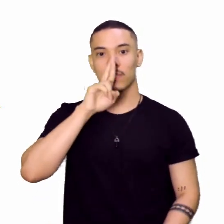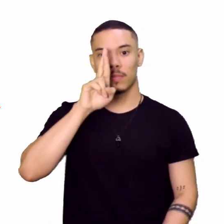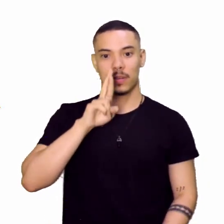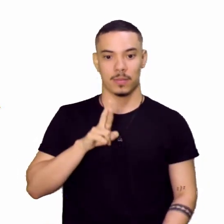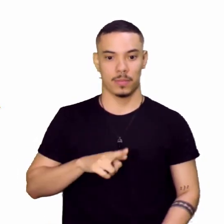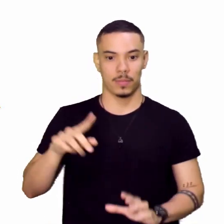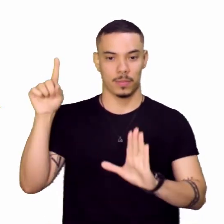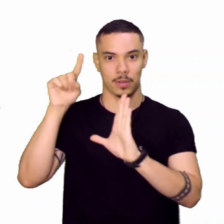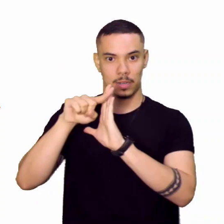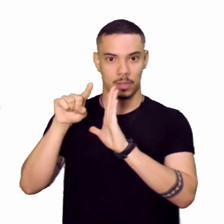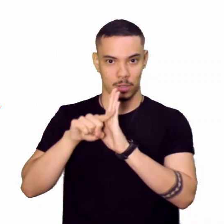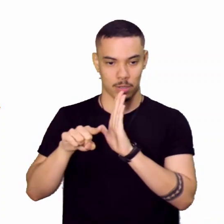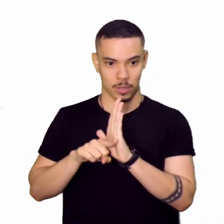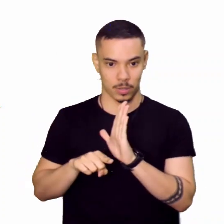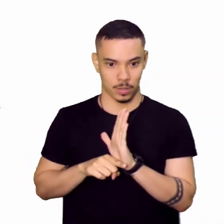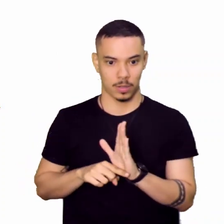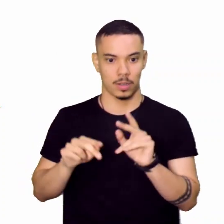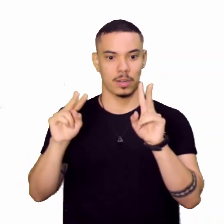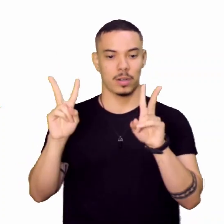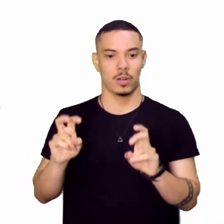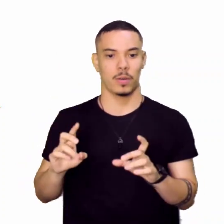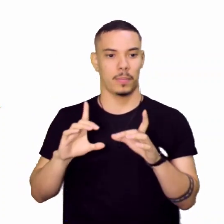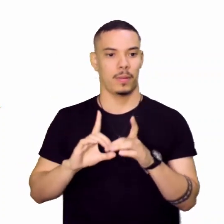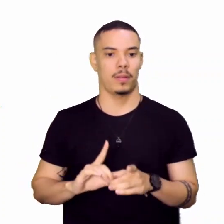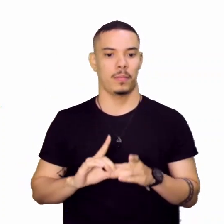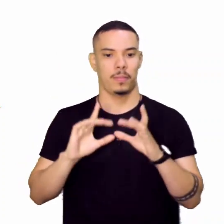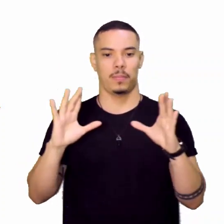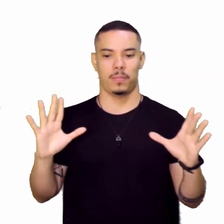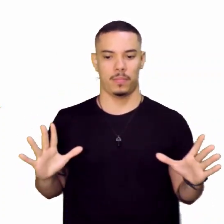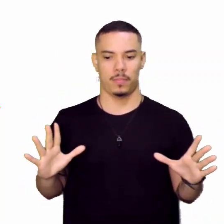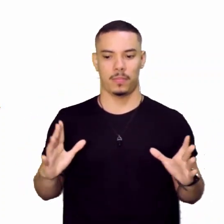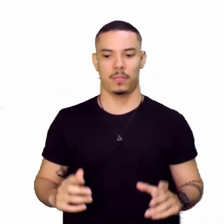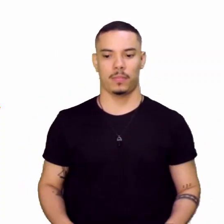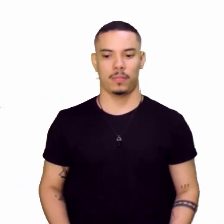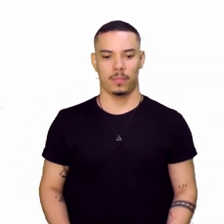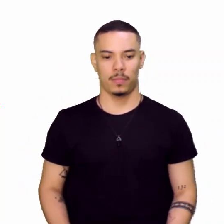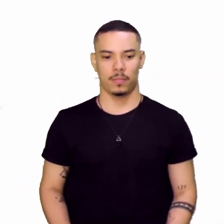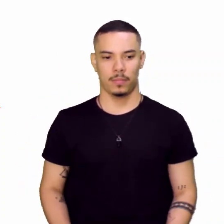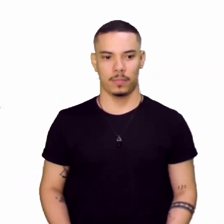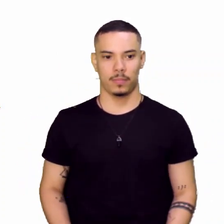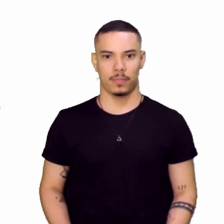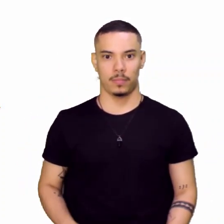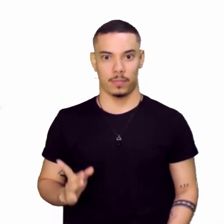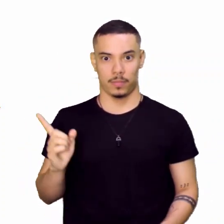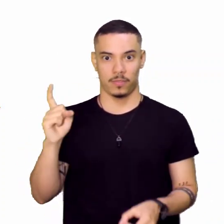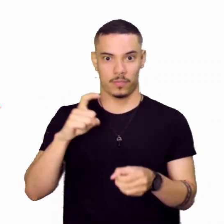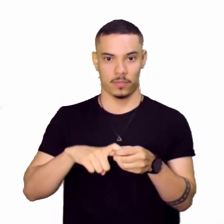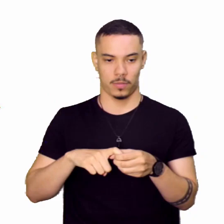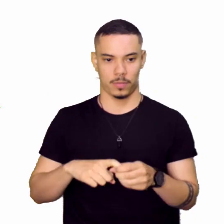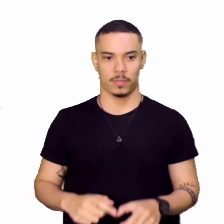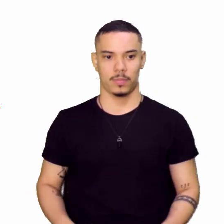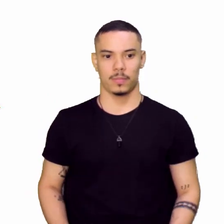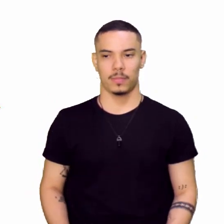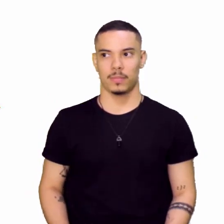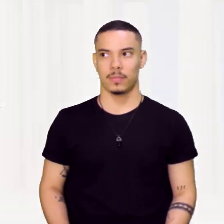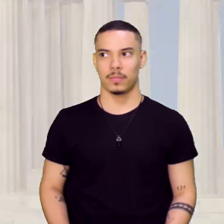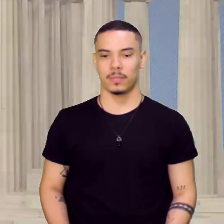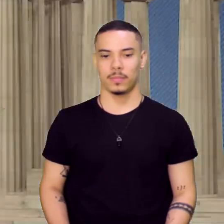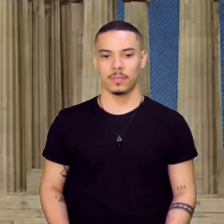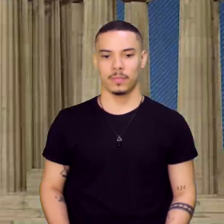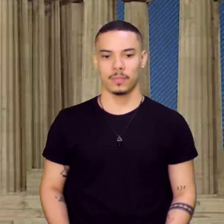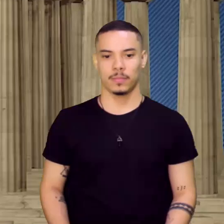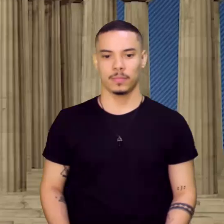perguntinhas sobre democracia no Brasil tá e já a gente volta olha só